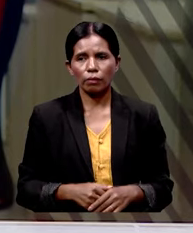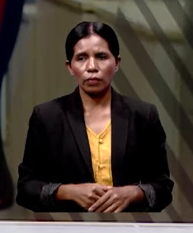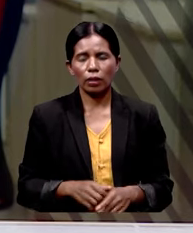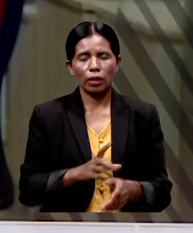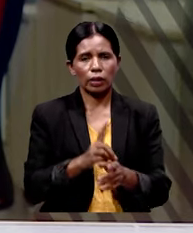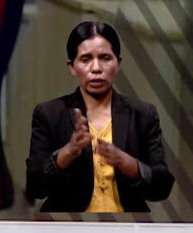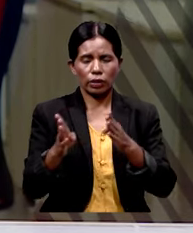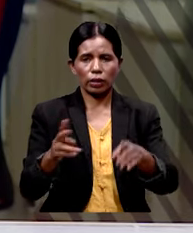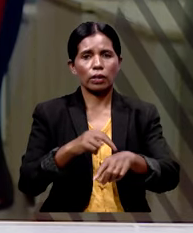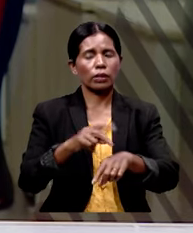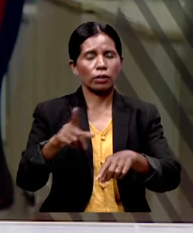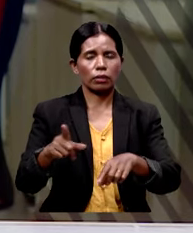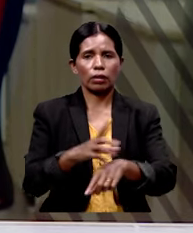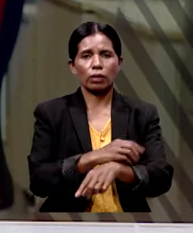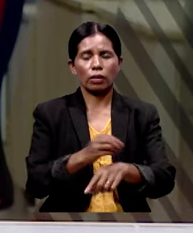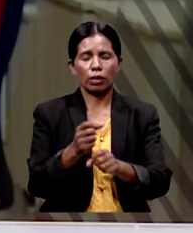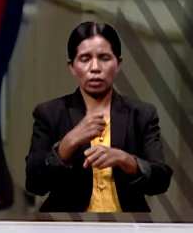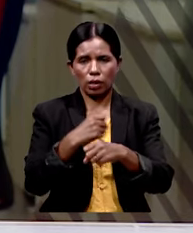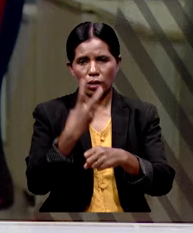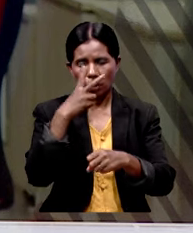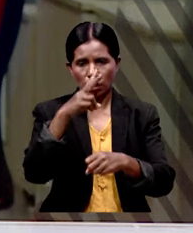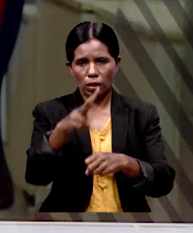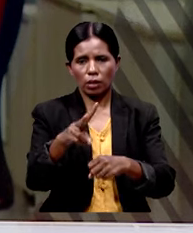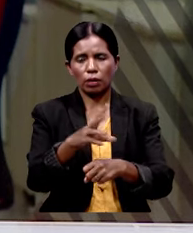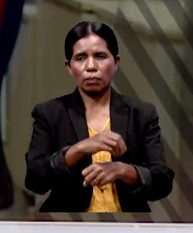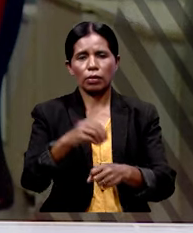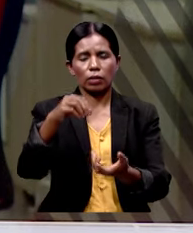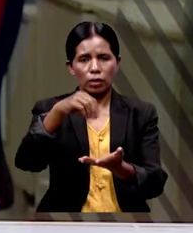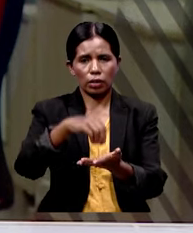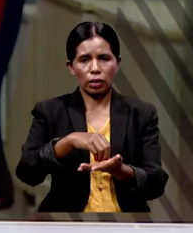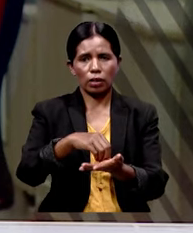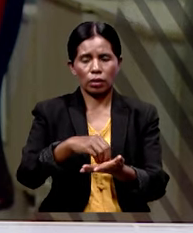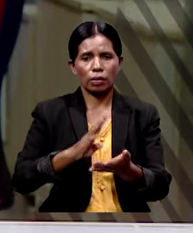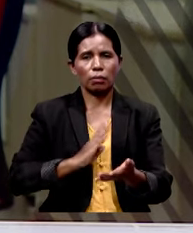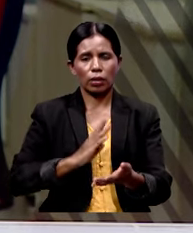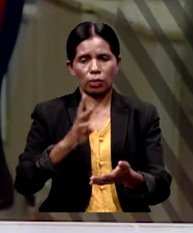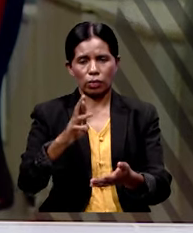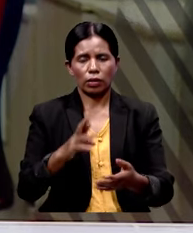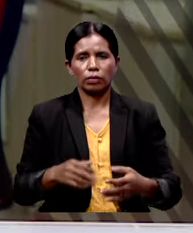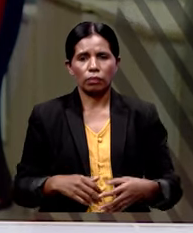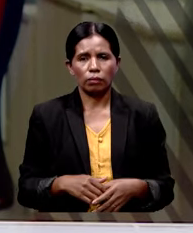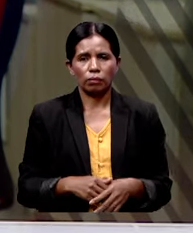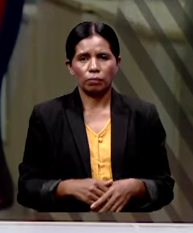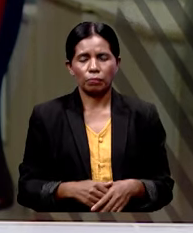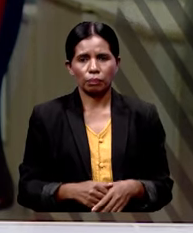Direção Nacional de Transporte no Terrestre encerrou a reabilitação do estacionamento Becora.